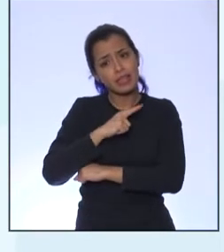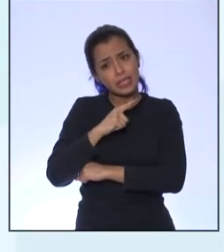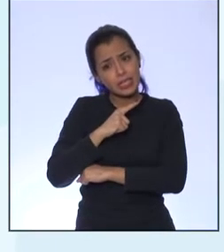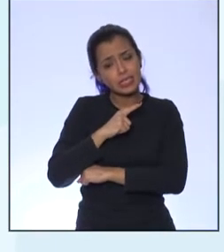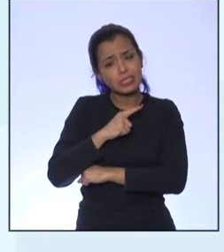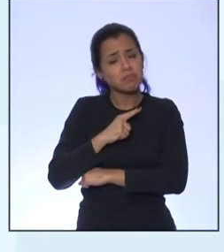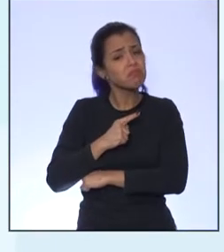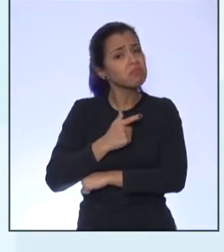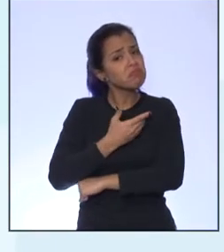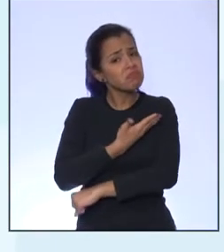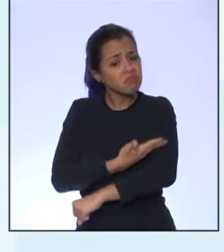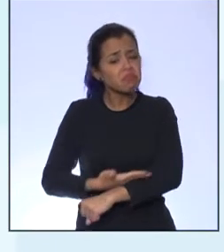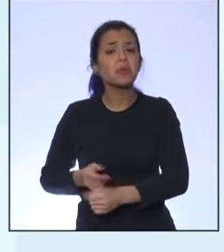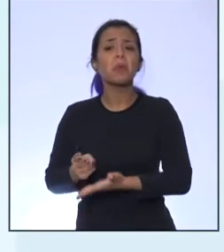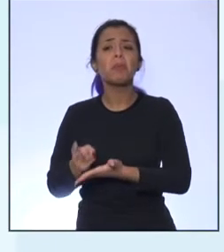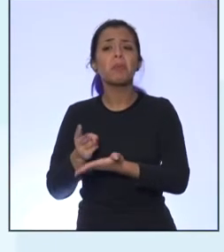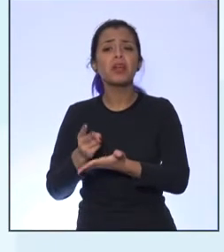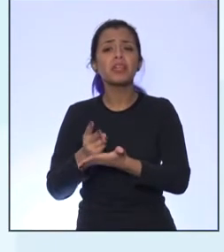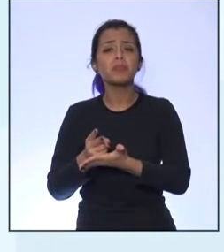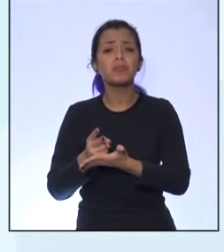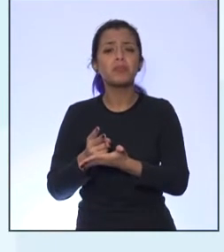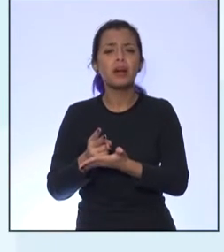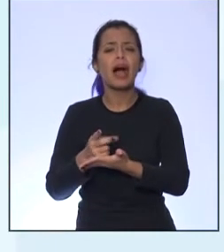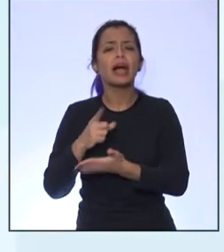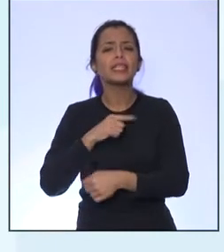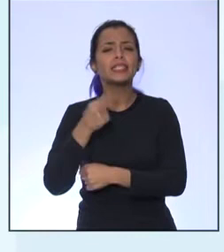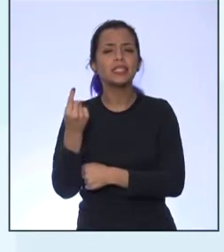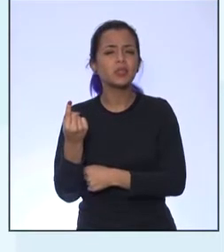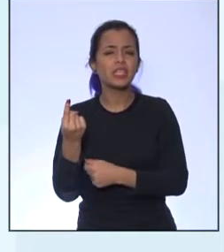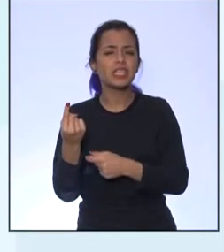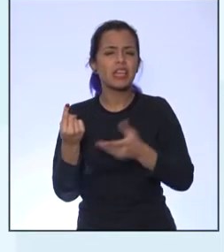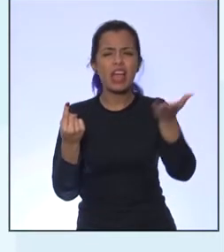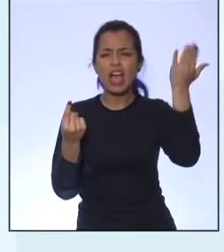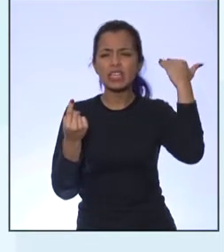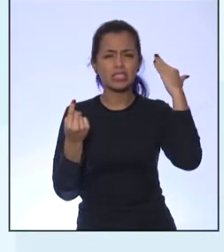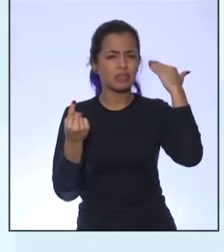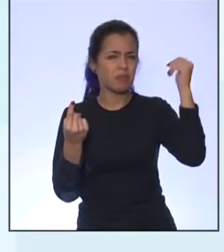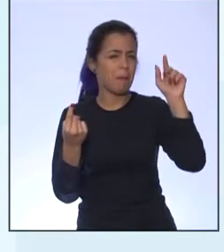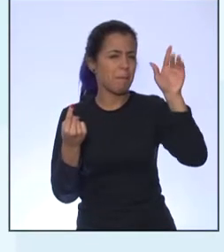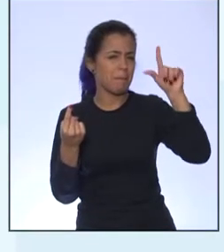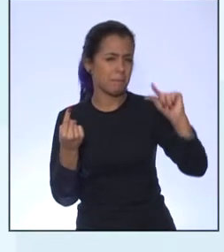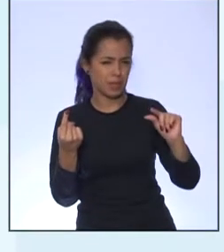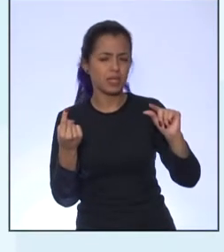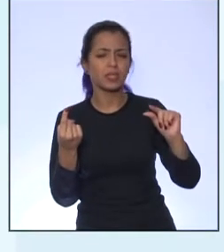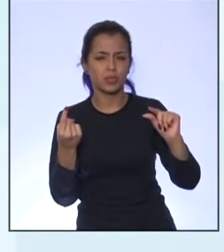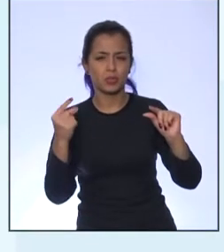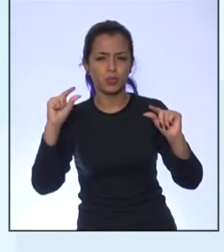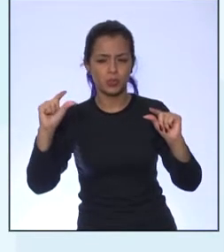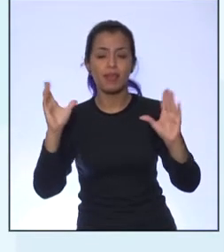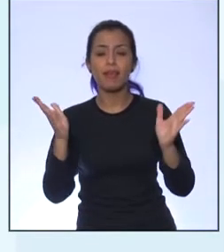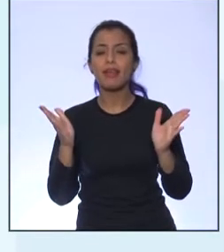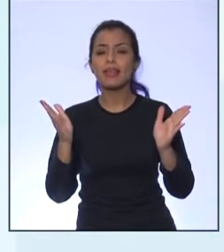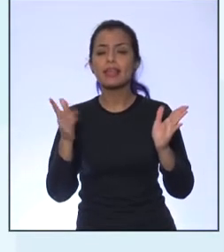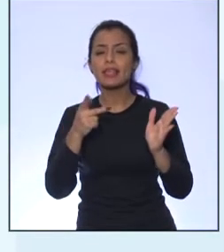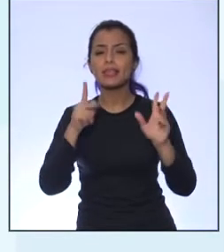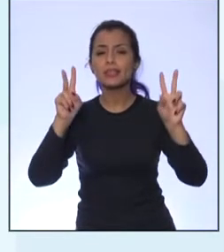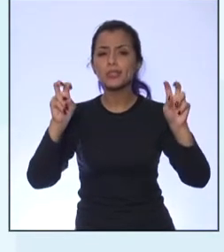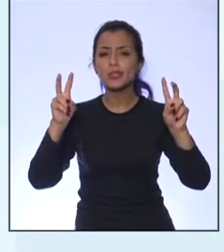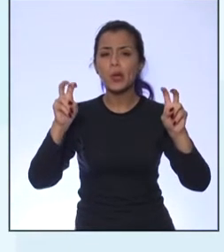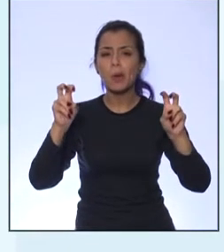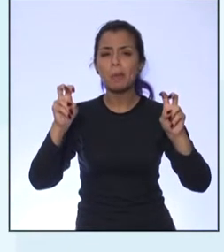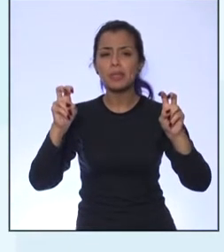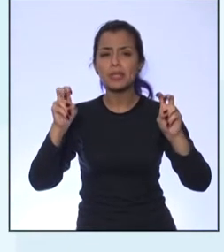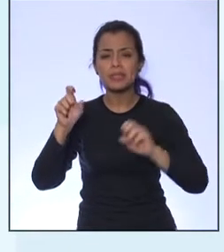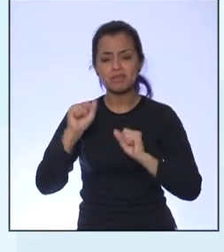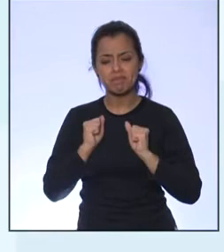mesmo. Né? E um deles, eu acho que nunca foi tão citado como agora, que é exatamente trabalhar decisões